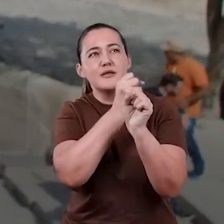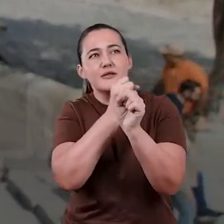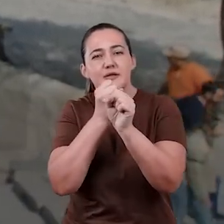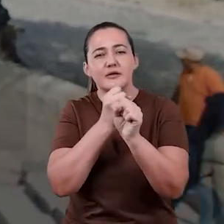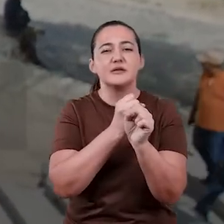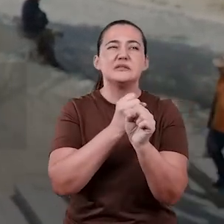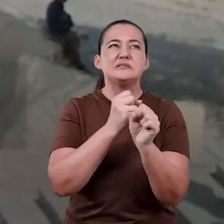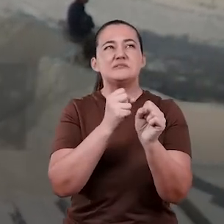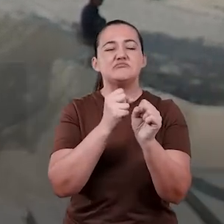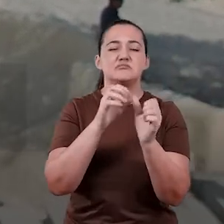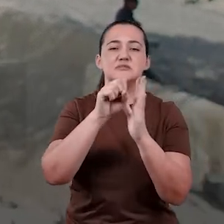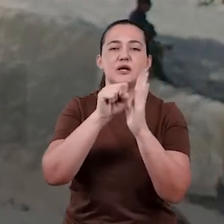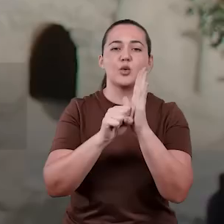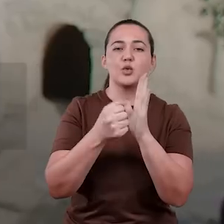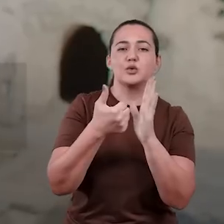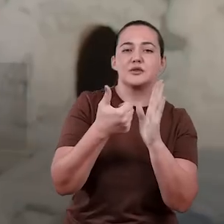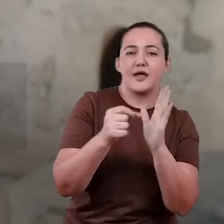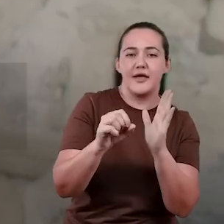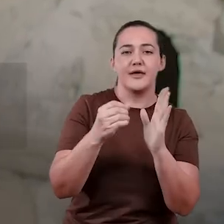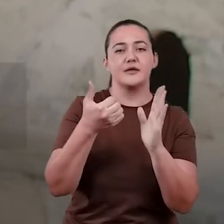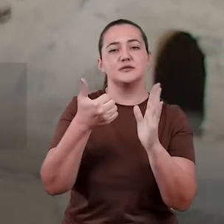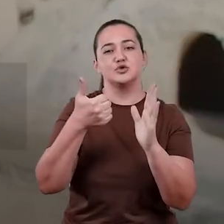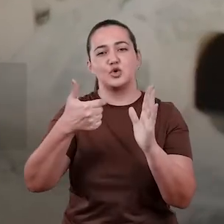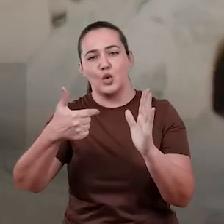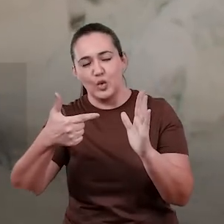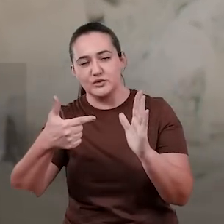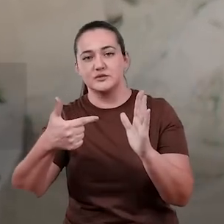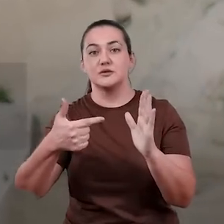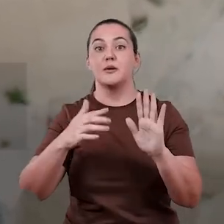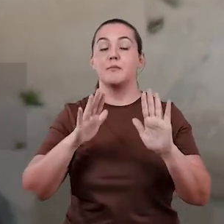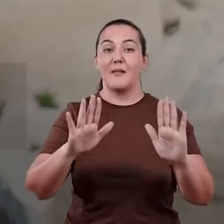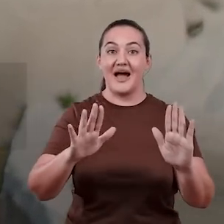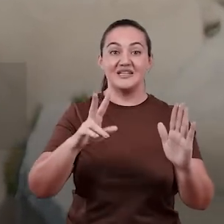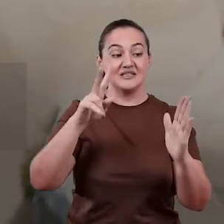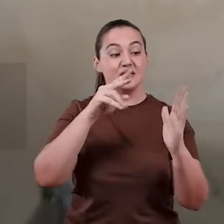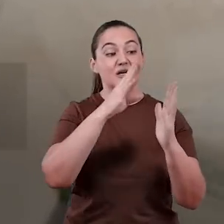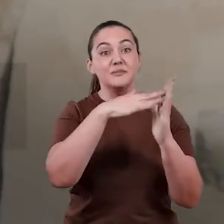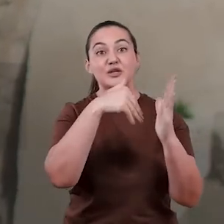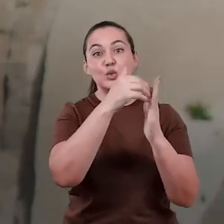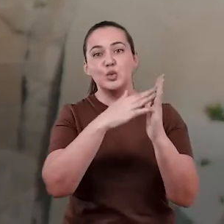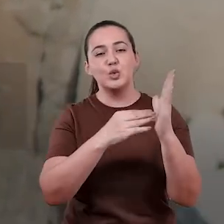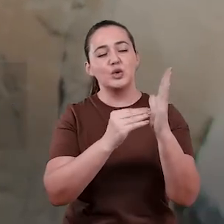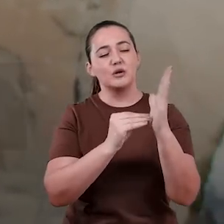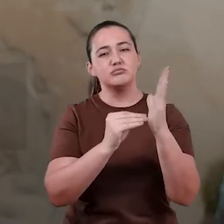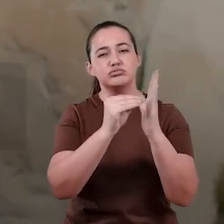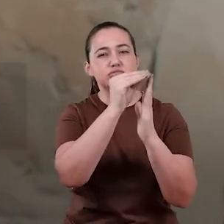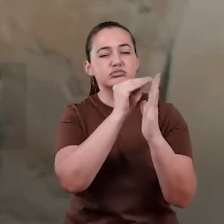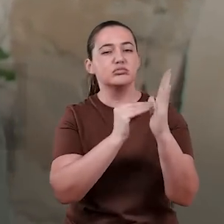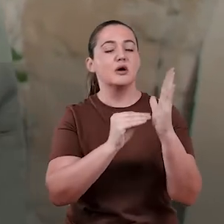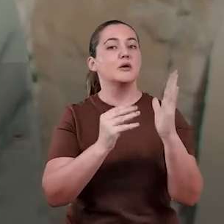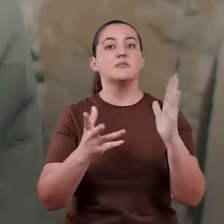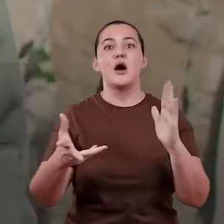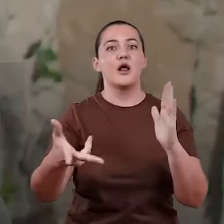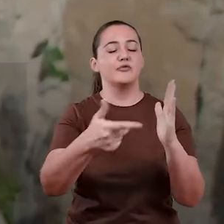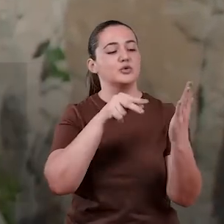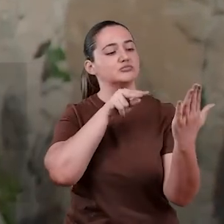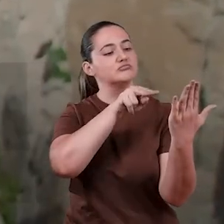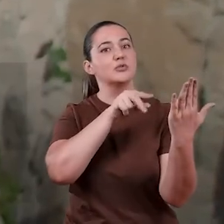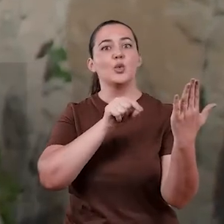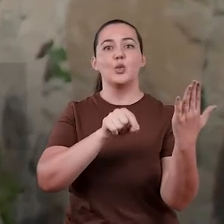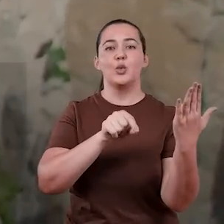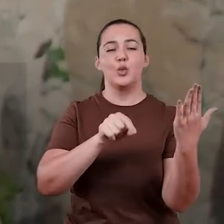século X, século XII. E as histórias que esses desenhos, que essas pinturas retratam, realmente é fabulosa,